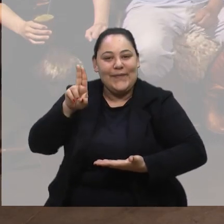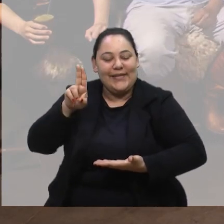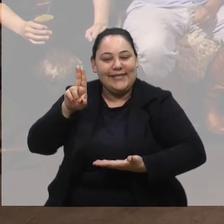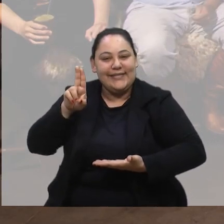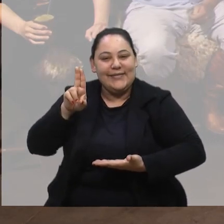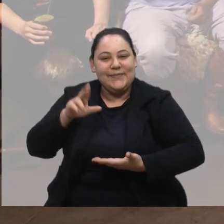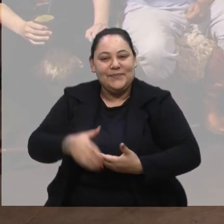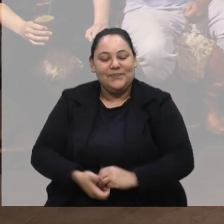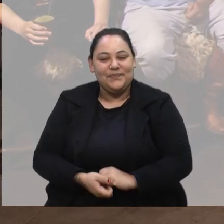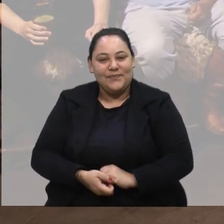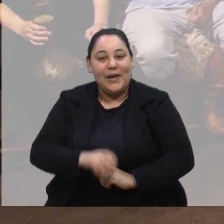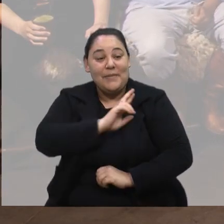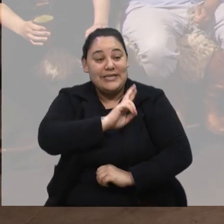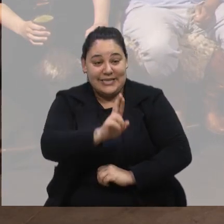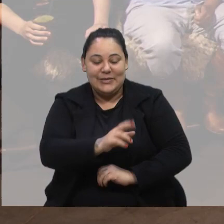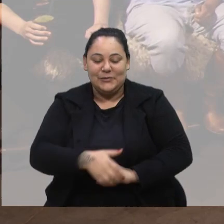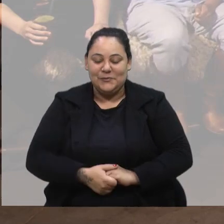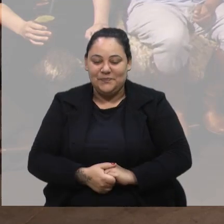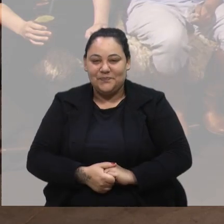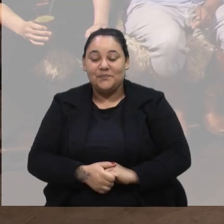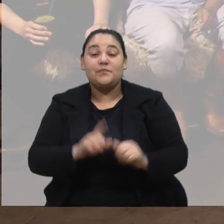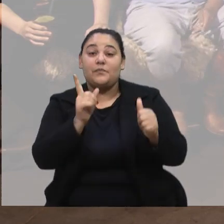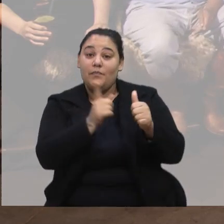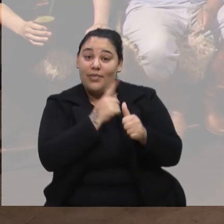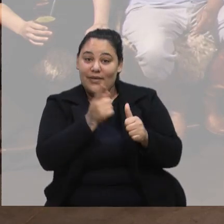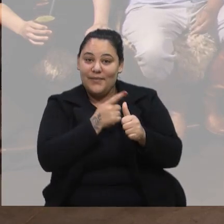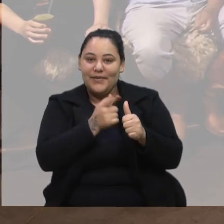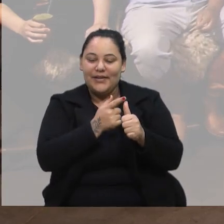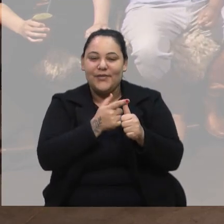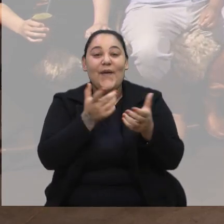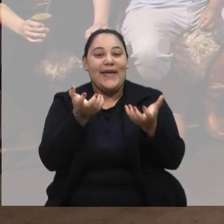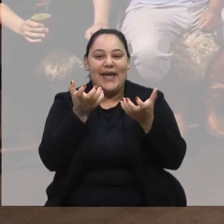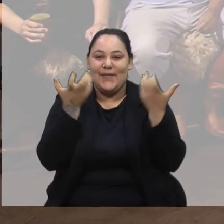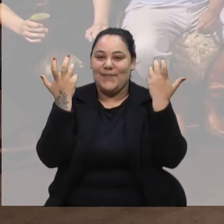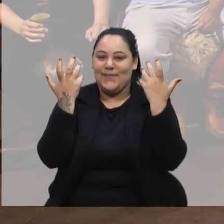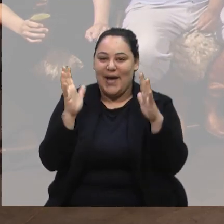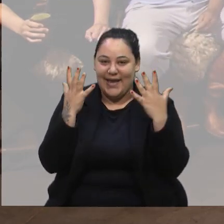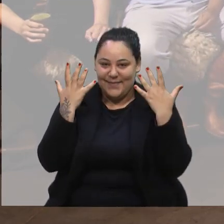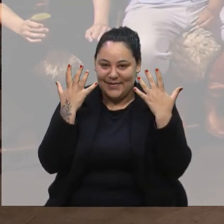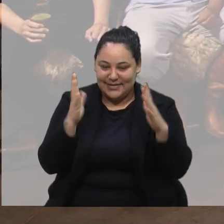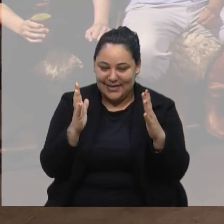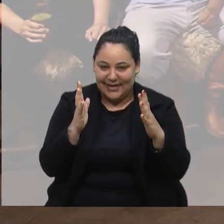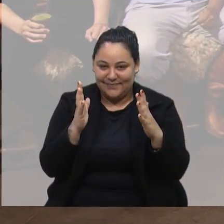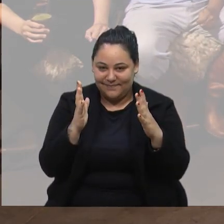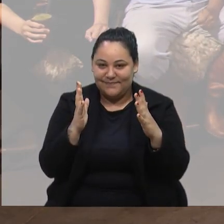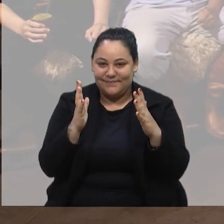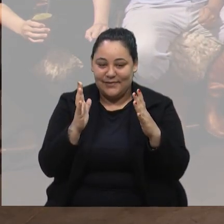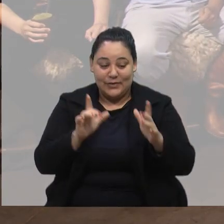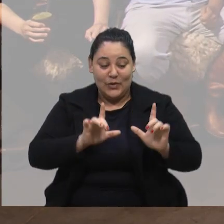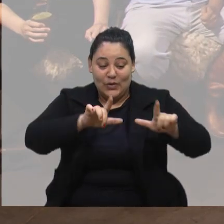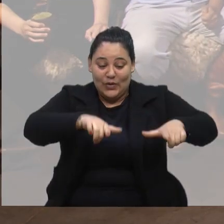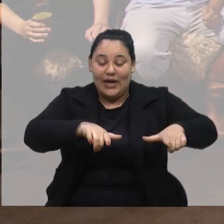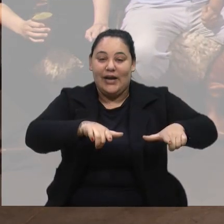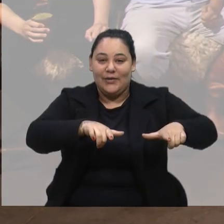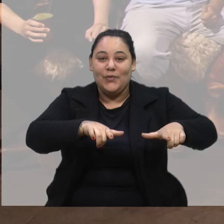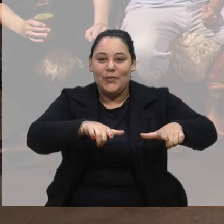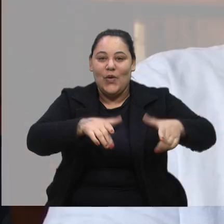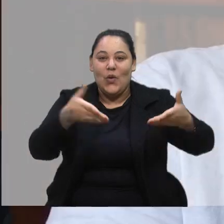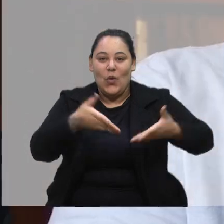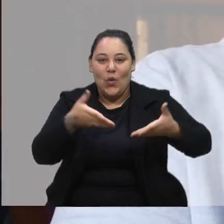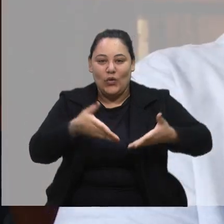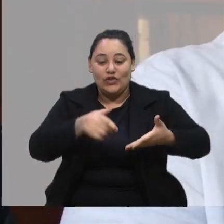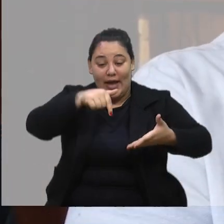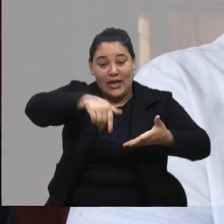ali? Primeiramente, Carol, eu quero parabenizar a casa, né? Que nós estamos aqui no Boliche dos Piardi,